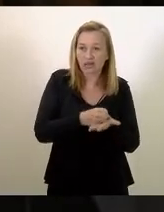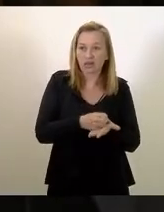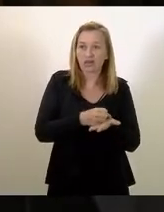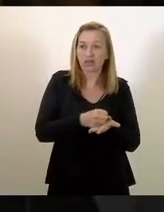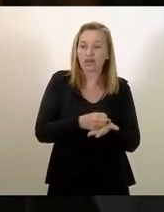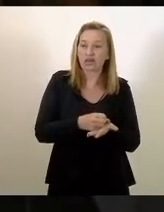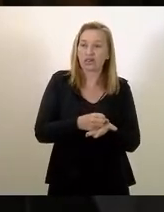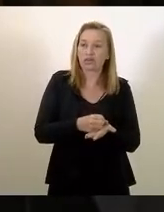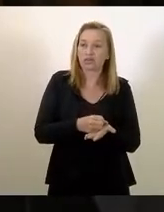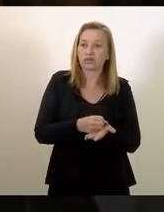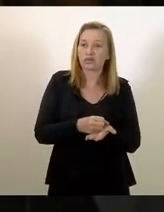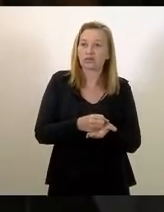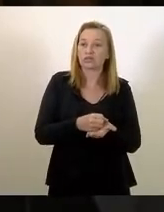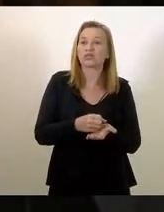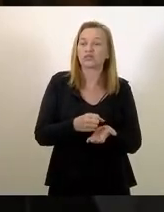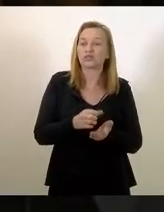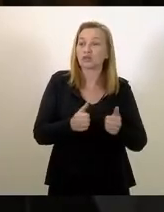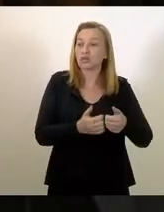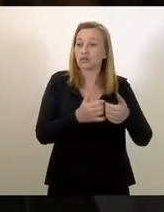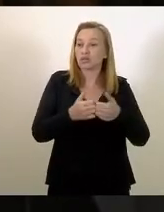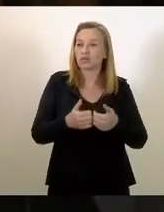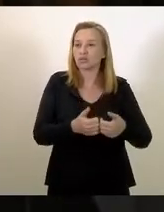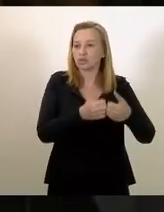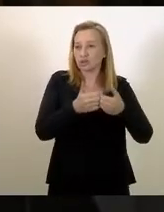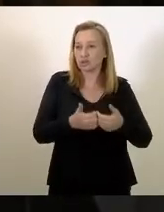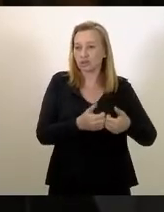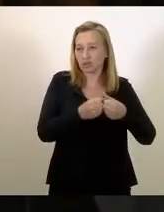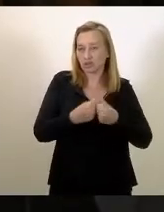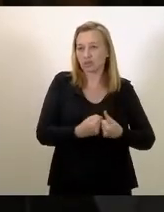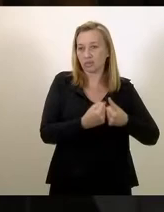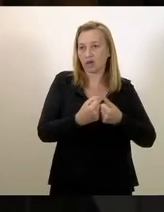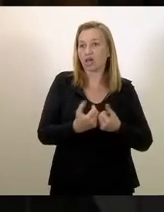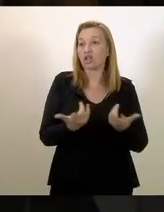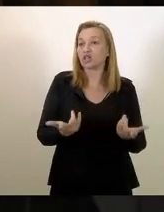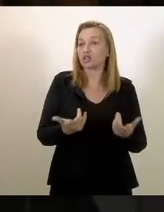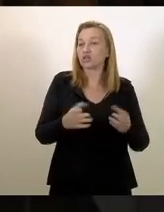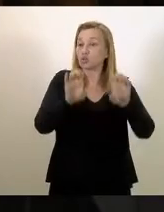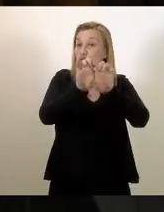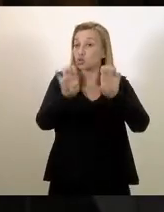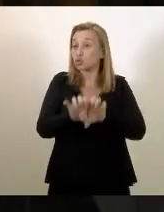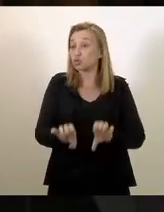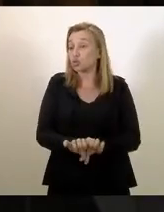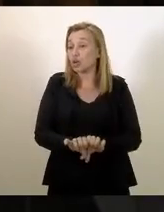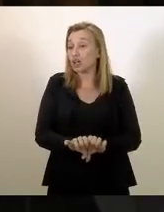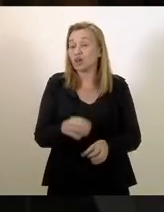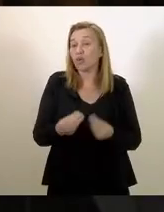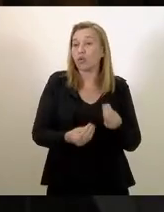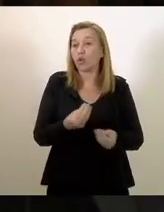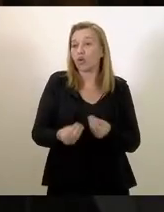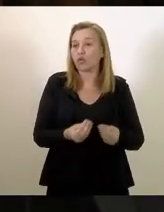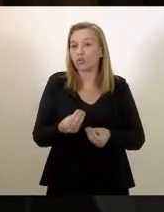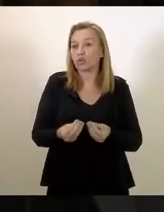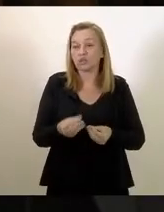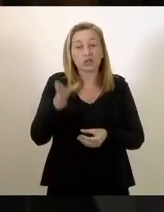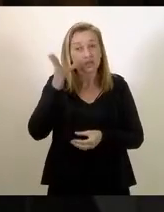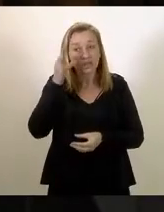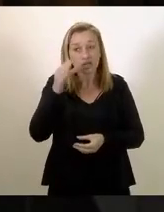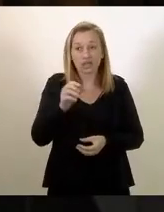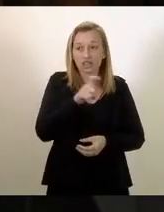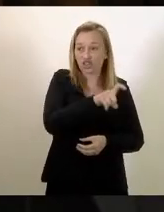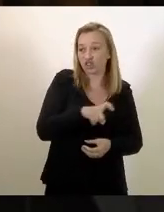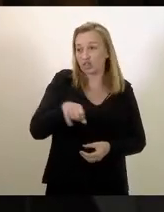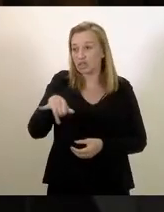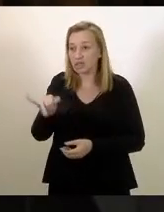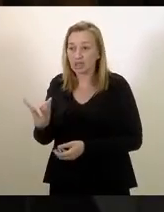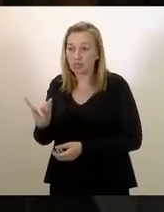costas sem se romper e as bases são estruturadas para atender interesse x y z